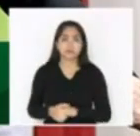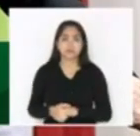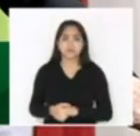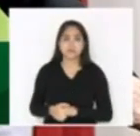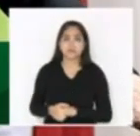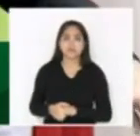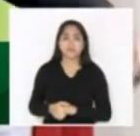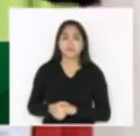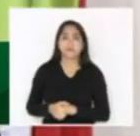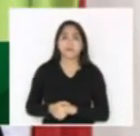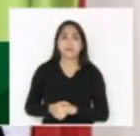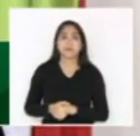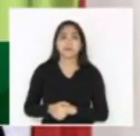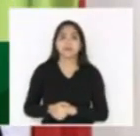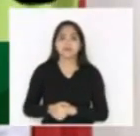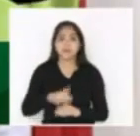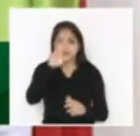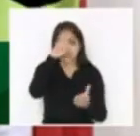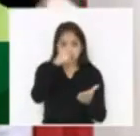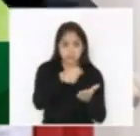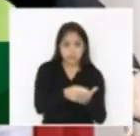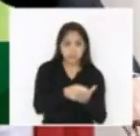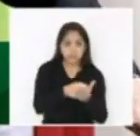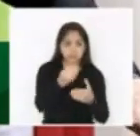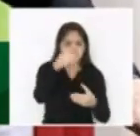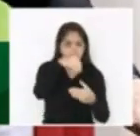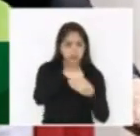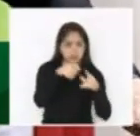em que tudo se decidia num gabinete,